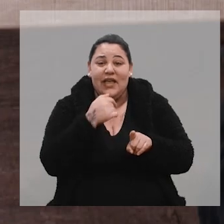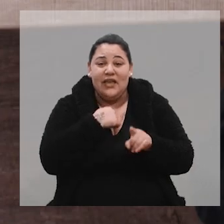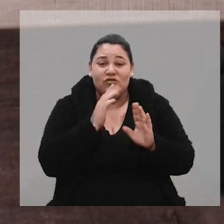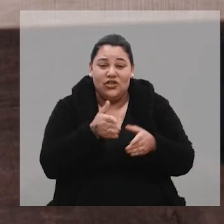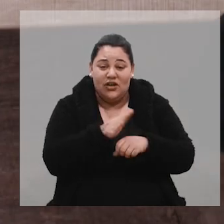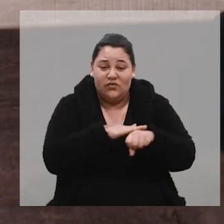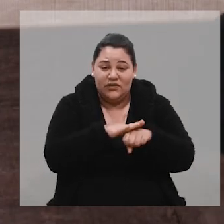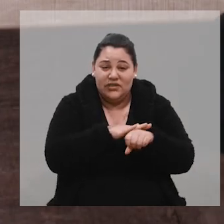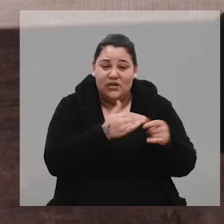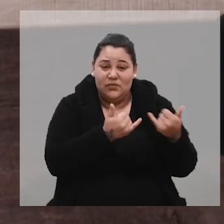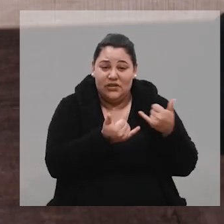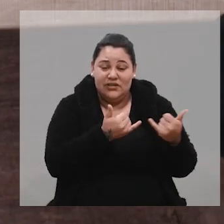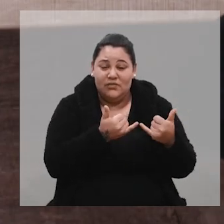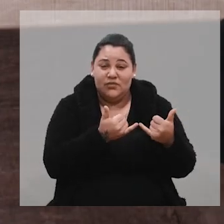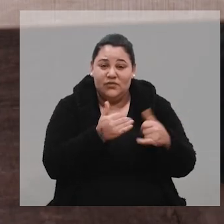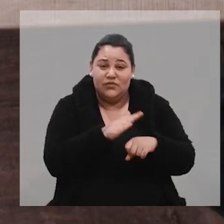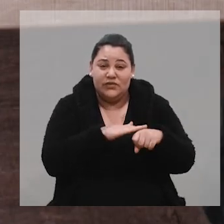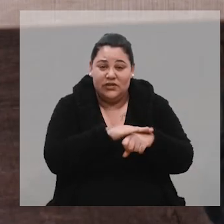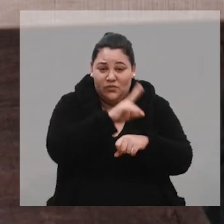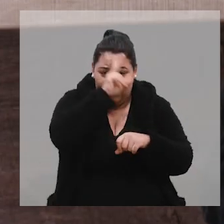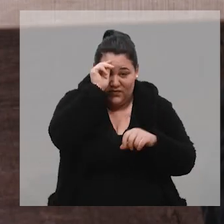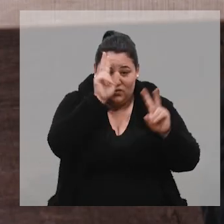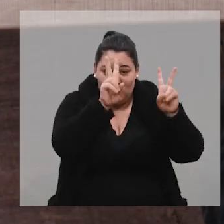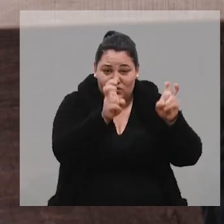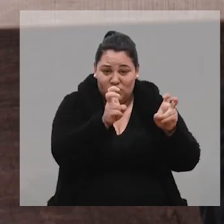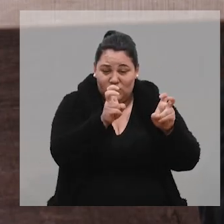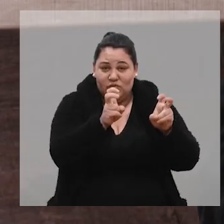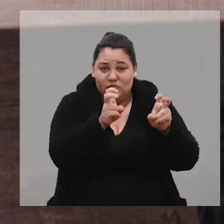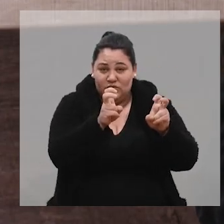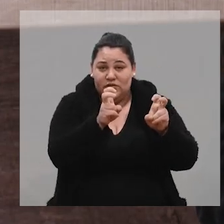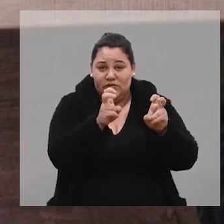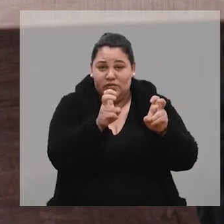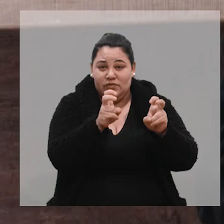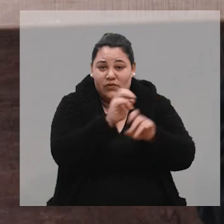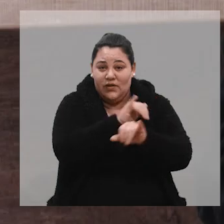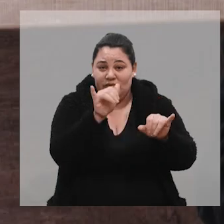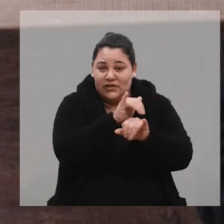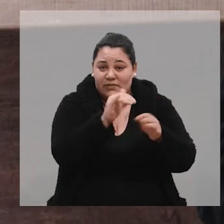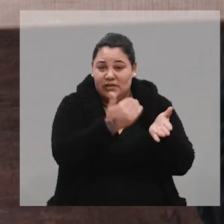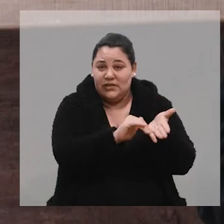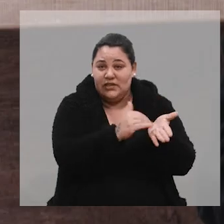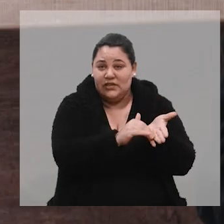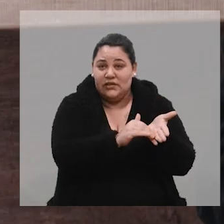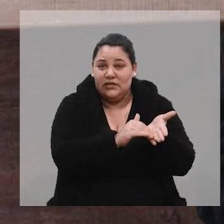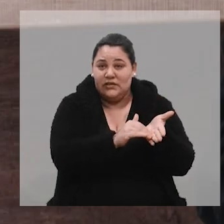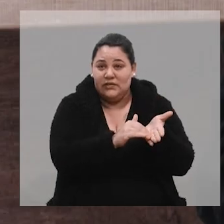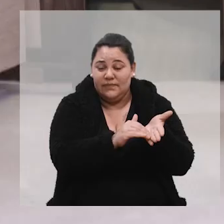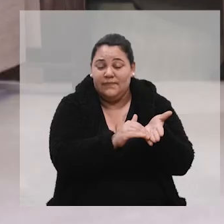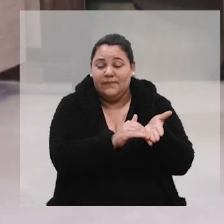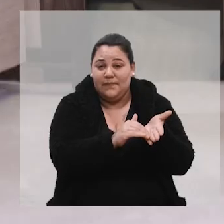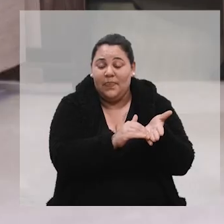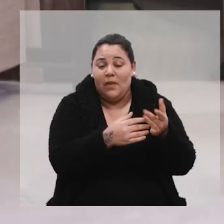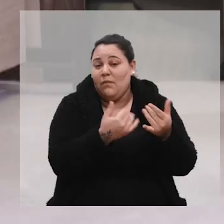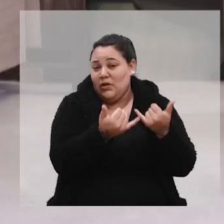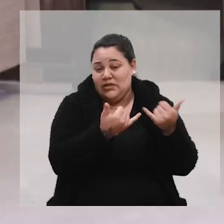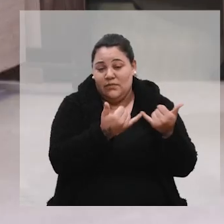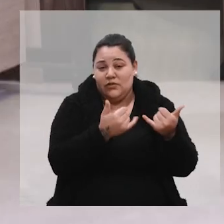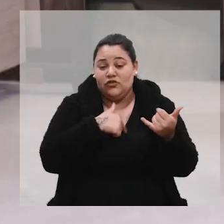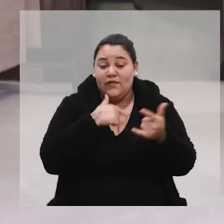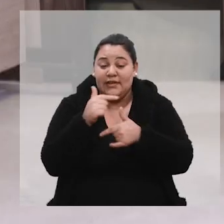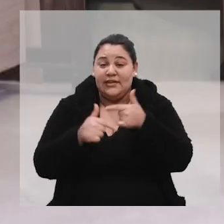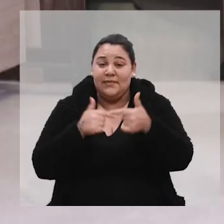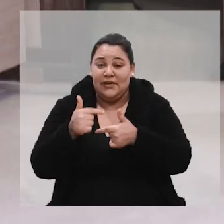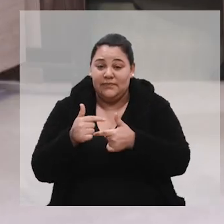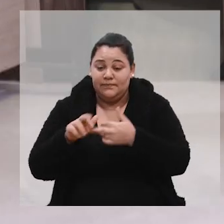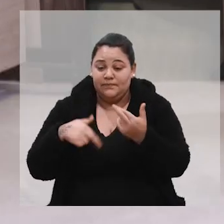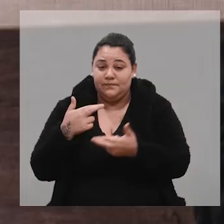que eu tenho até conversado com o prefeito, um tema que a gente vai levar até para a Secretaria de... É que extrapola o ambiente municipal. É isso aí. Que